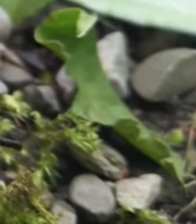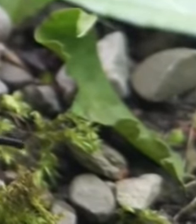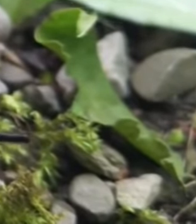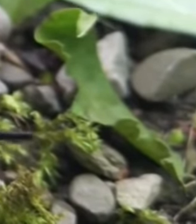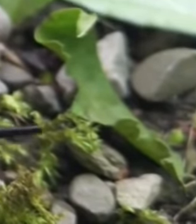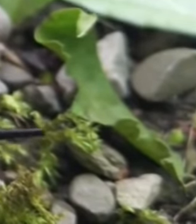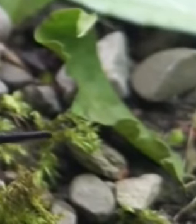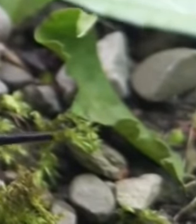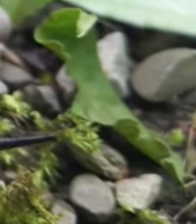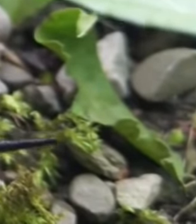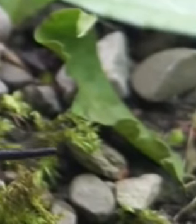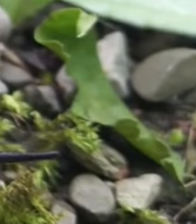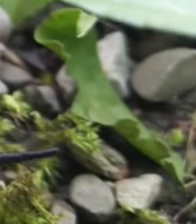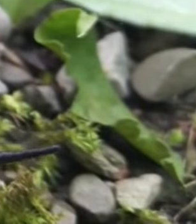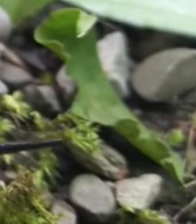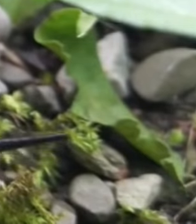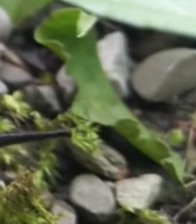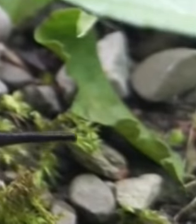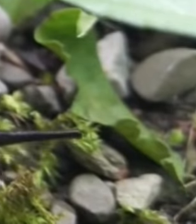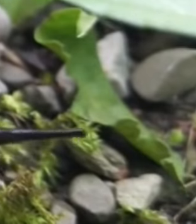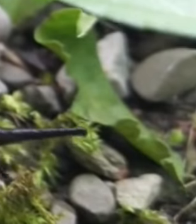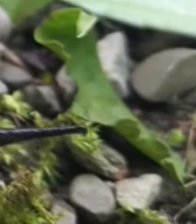e aí